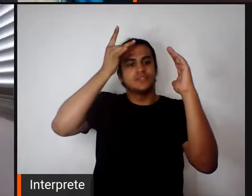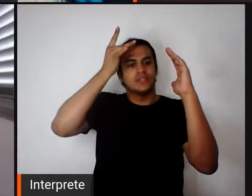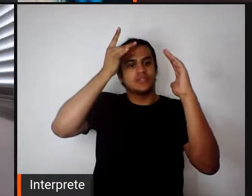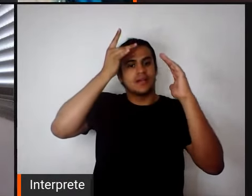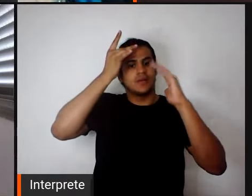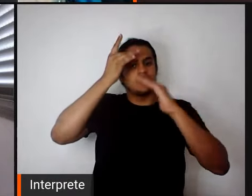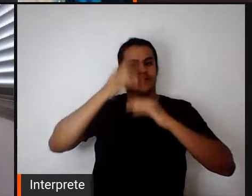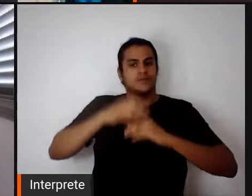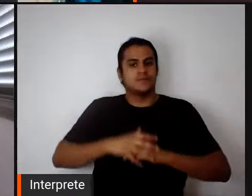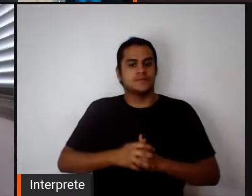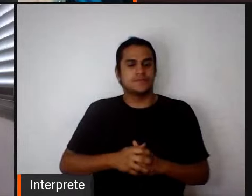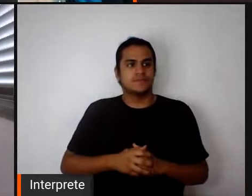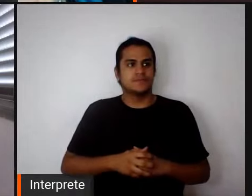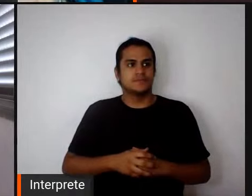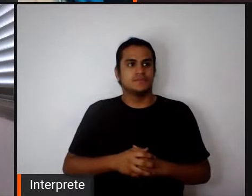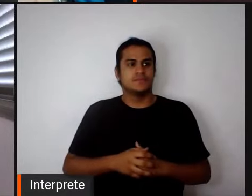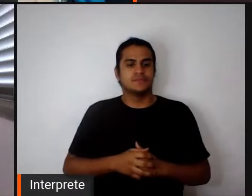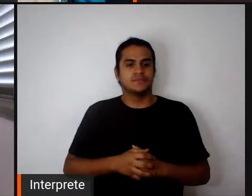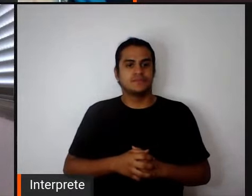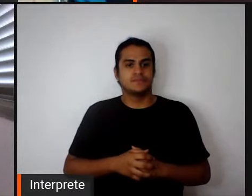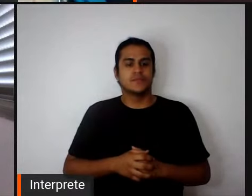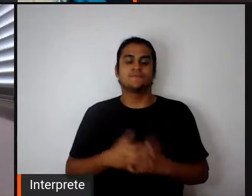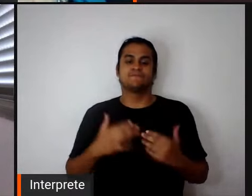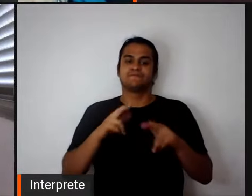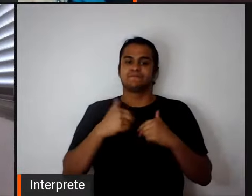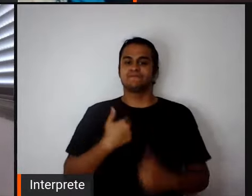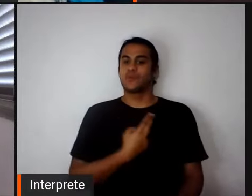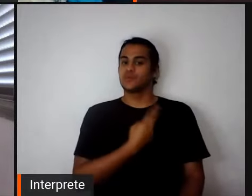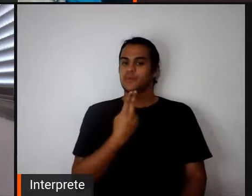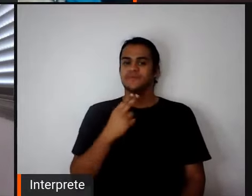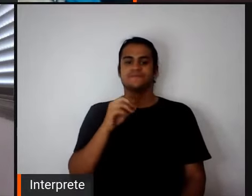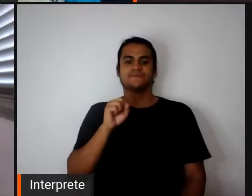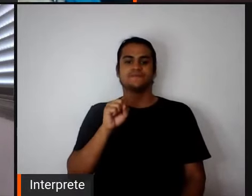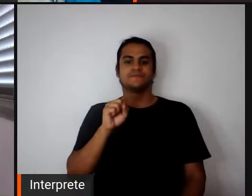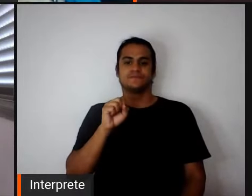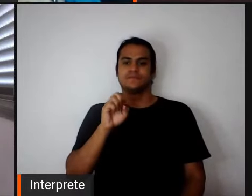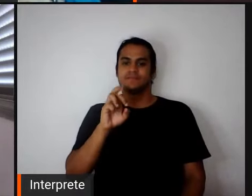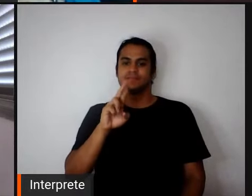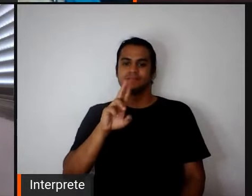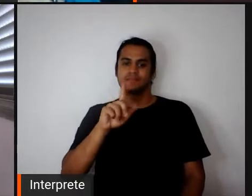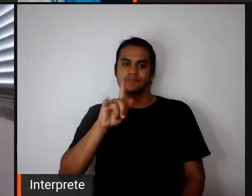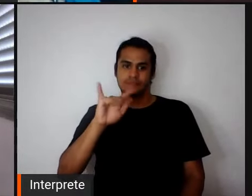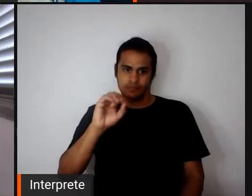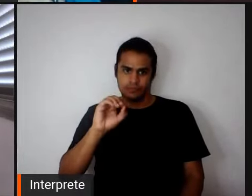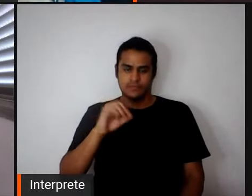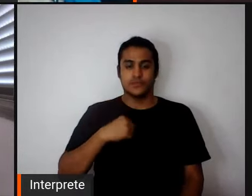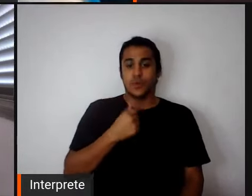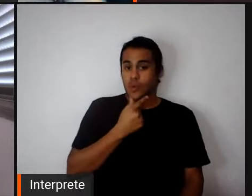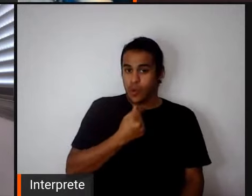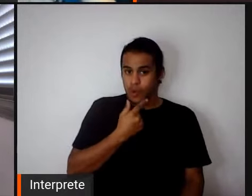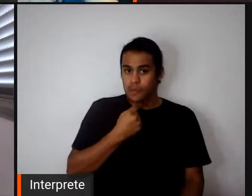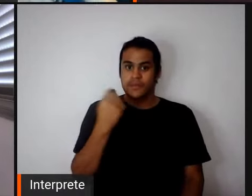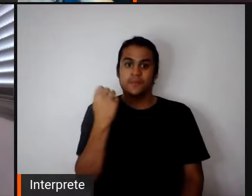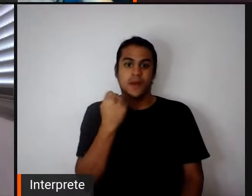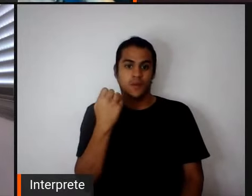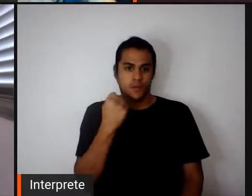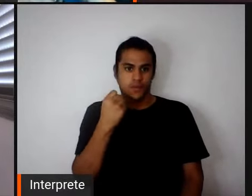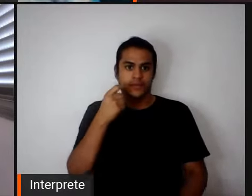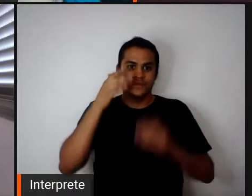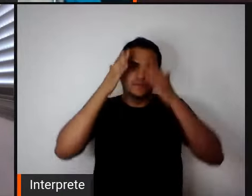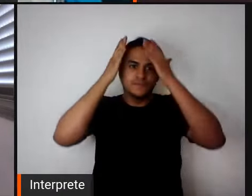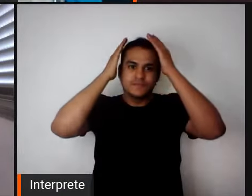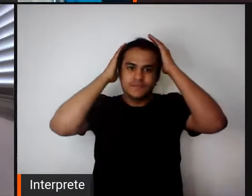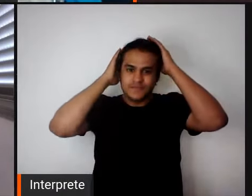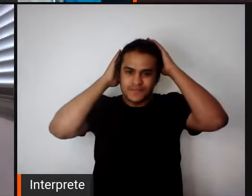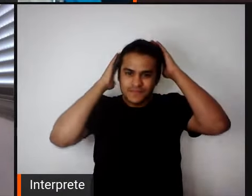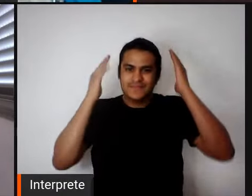prioritariamente por audição, né? Então, meu nome é Sérgio Burg, eu sou homem, branco, cabelos levemente